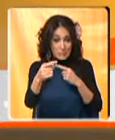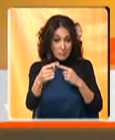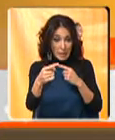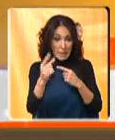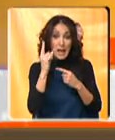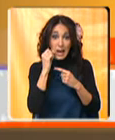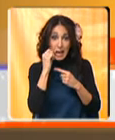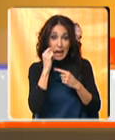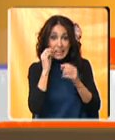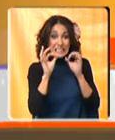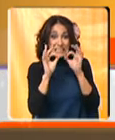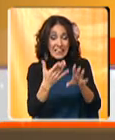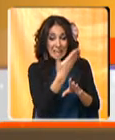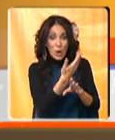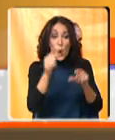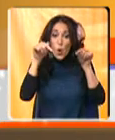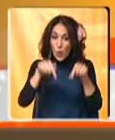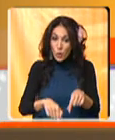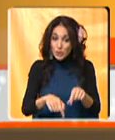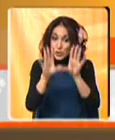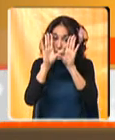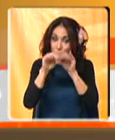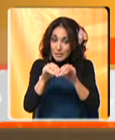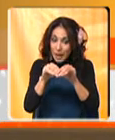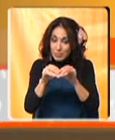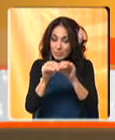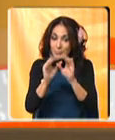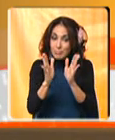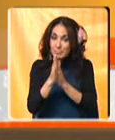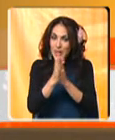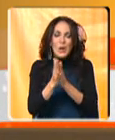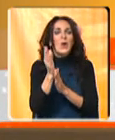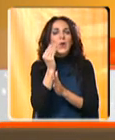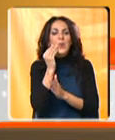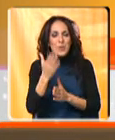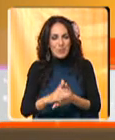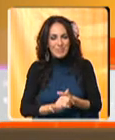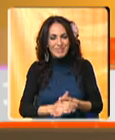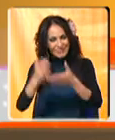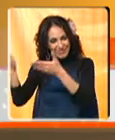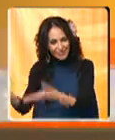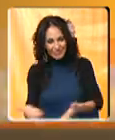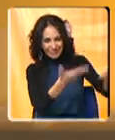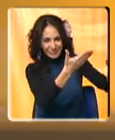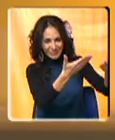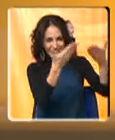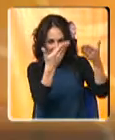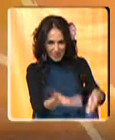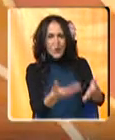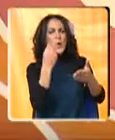Sérgio era assim. Hoje não sabemos de todo, mas vamos saber como é que o Sérgio está. Sérgio Roque!